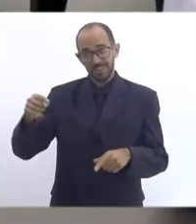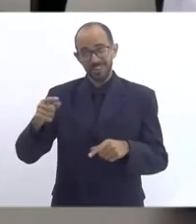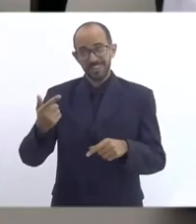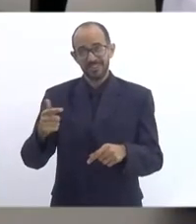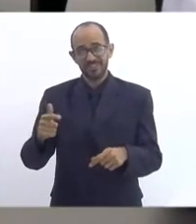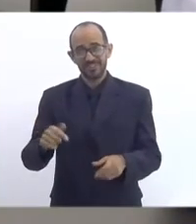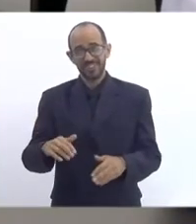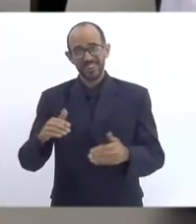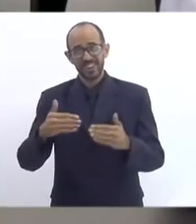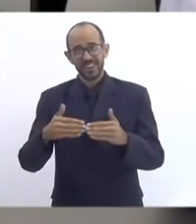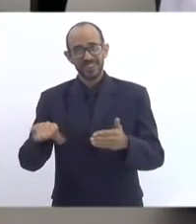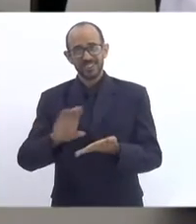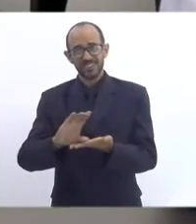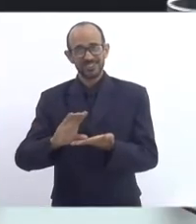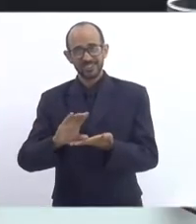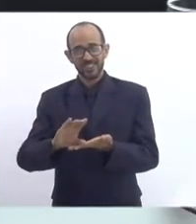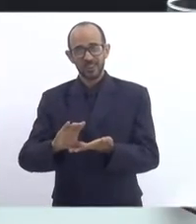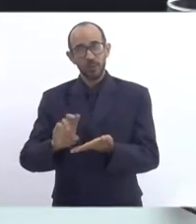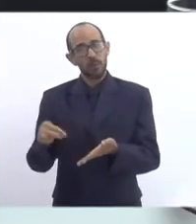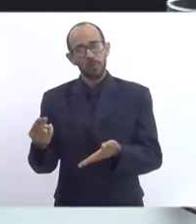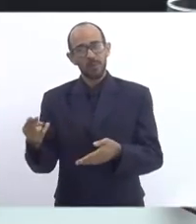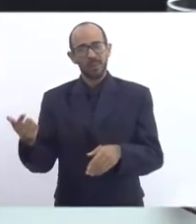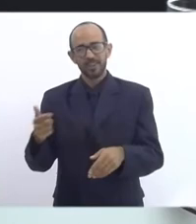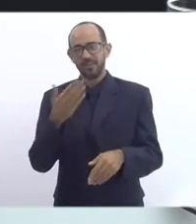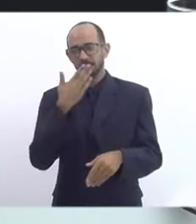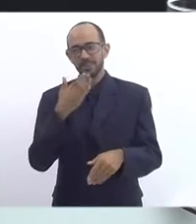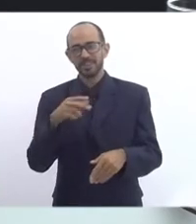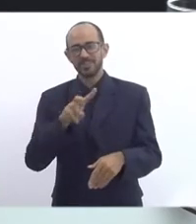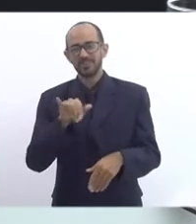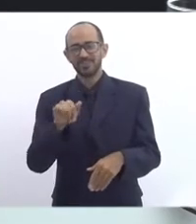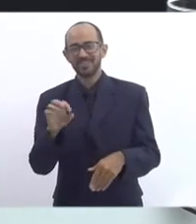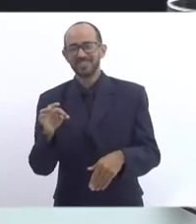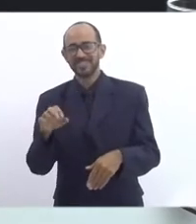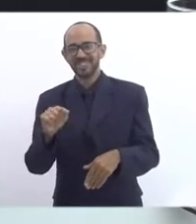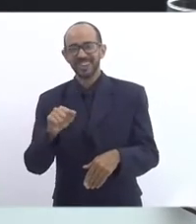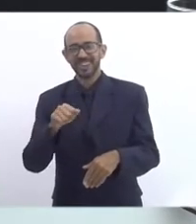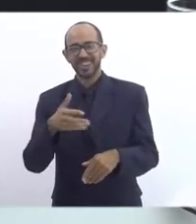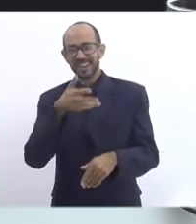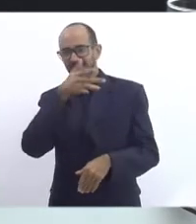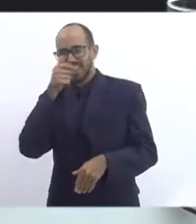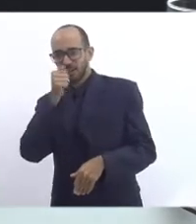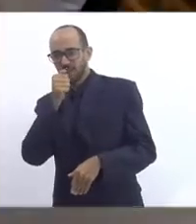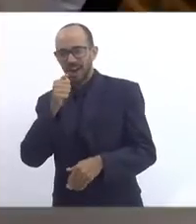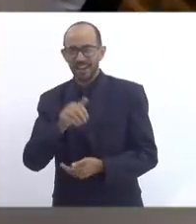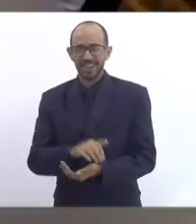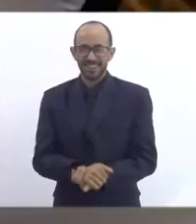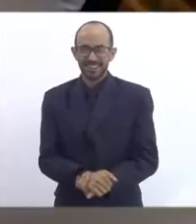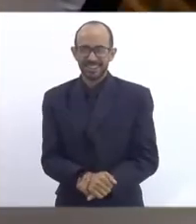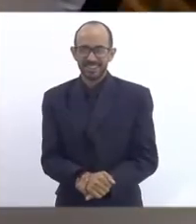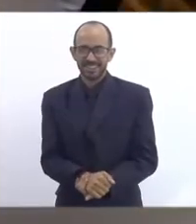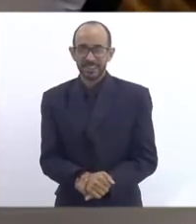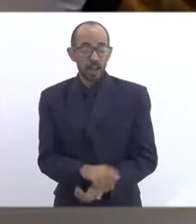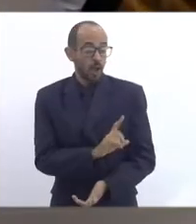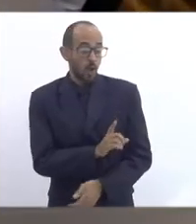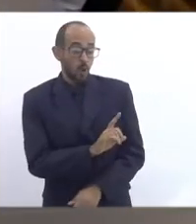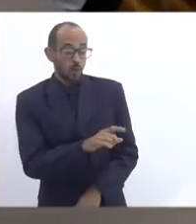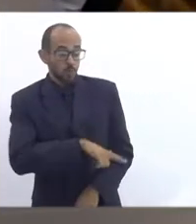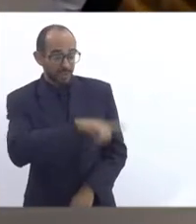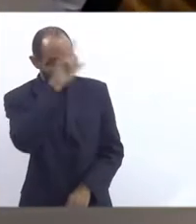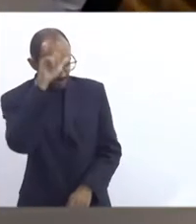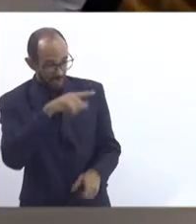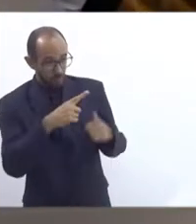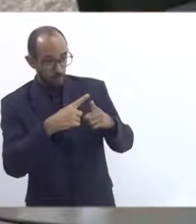pedia vista. Para quê? Está anexação? Ele está pedindo vista para salvar da anexação. Não, não, na verdade, Luiz, é que é o seguinte, o